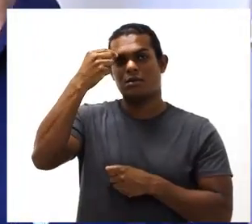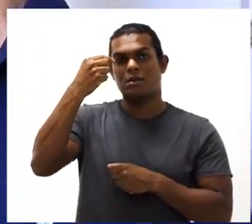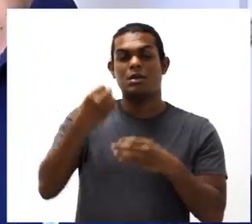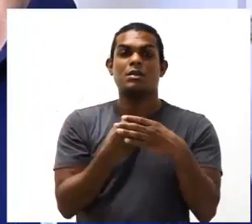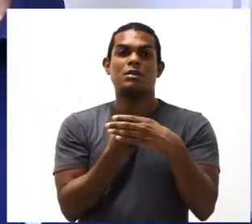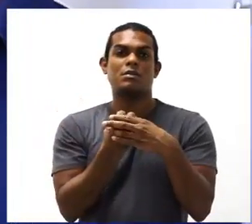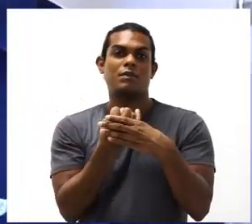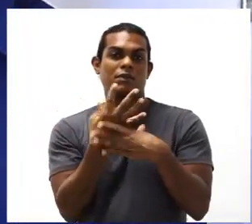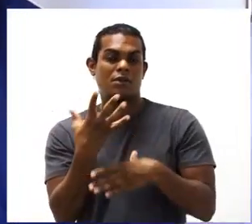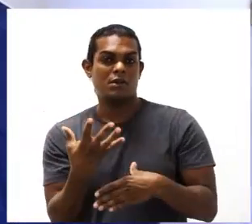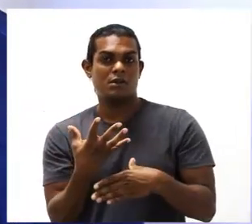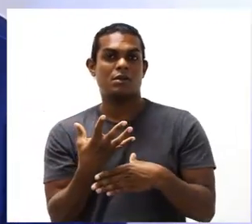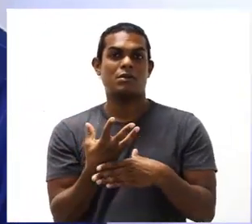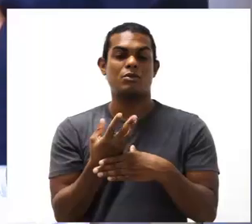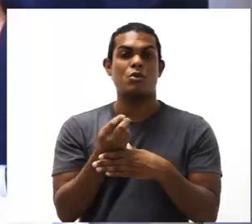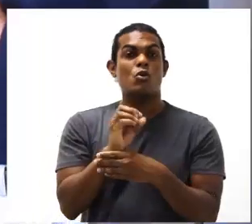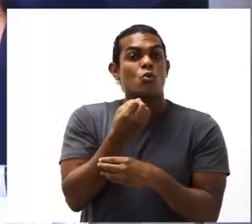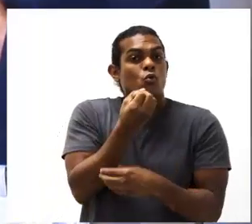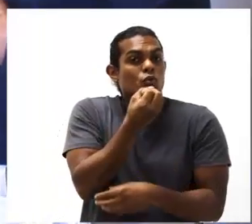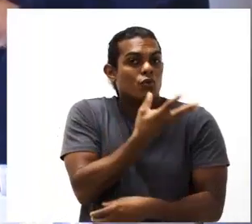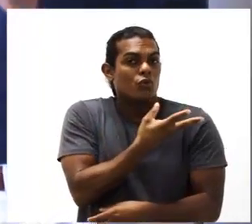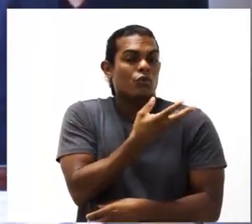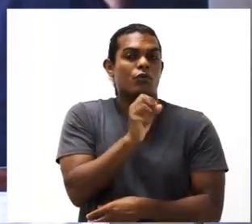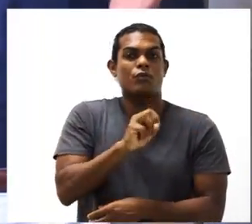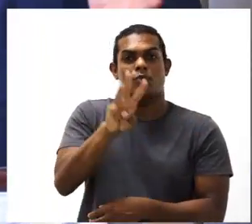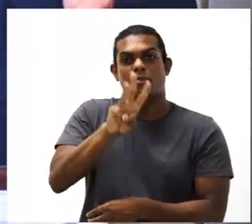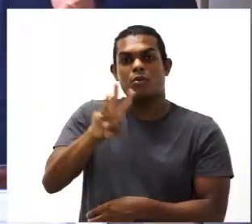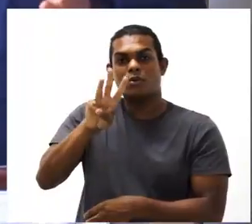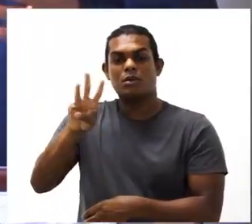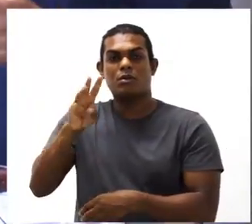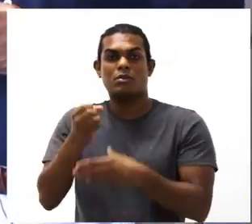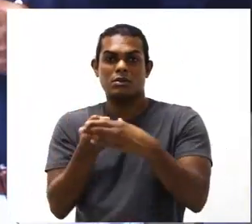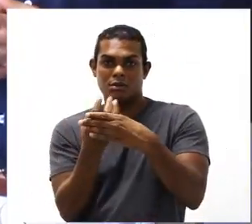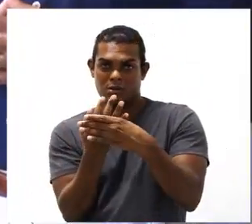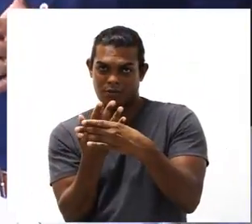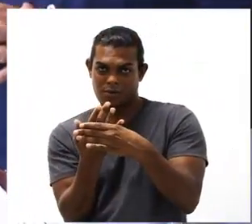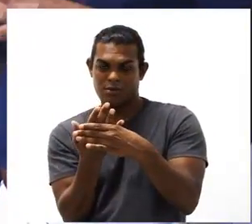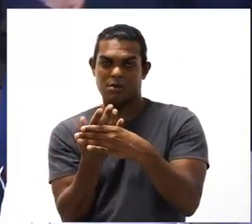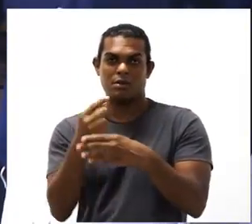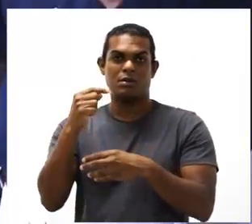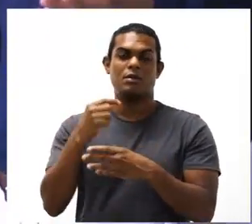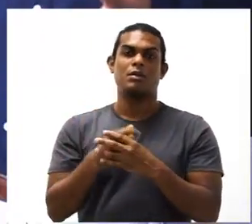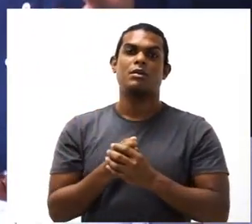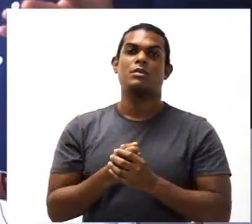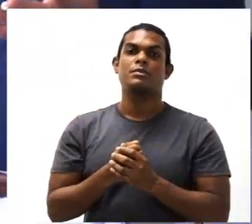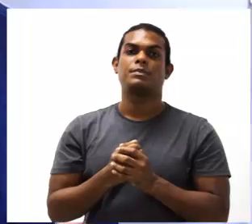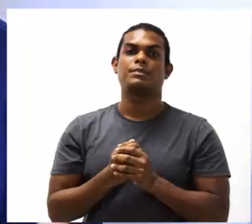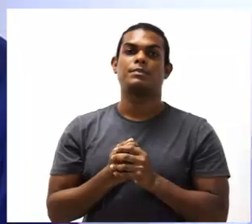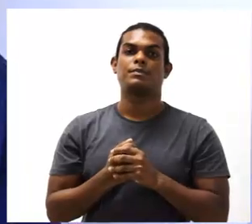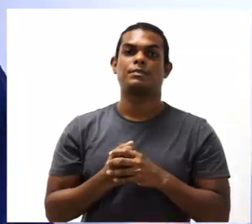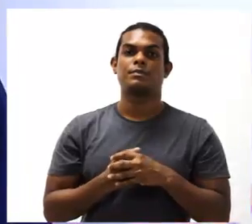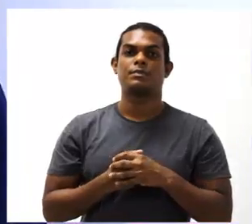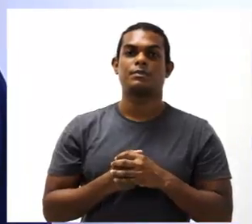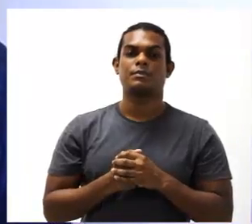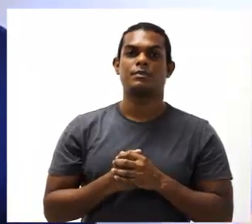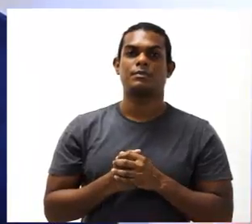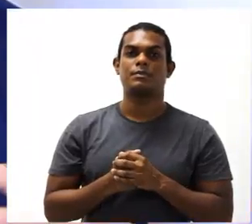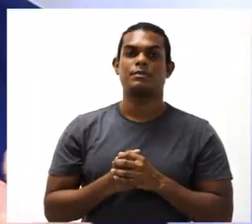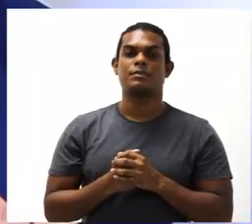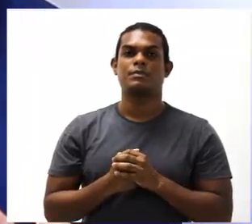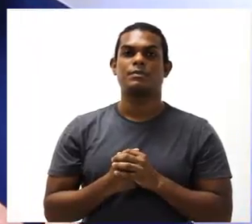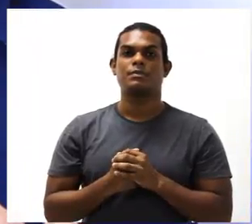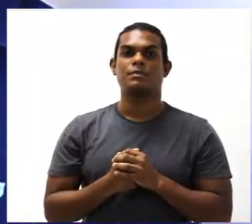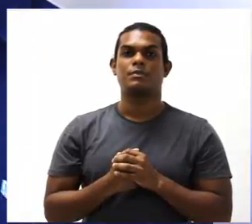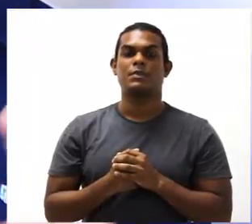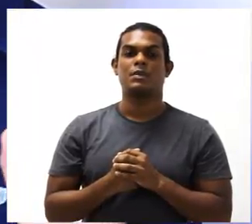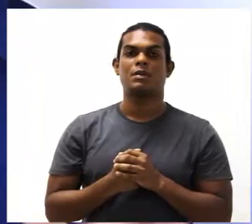estamos lançando um novo portal da UFPE. Aqui na UFPE, como todo. E esse muda o paradigma dele em relação aos anteriores, porque ele